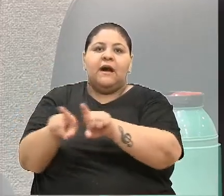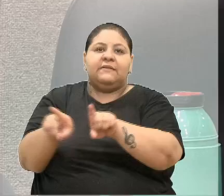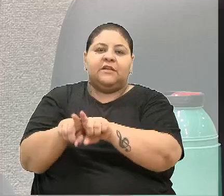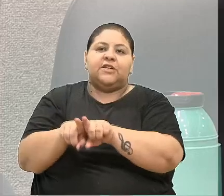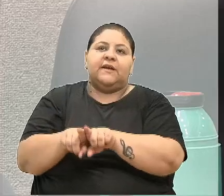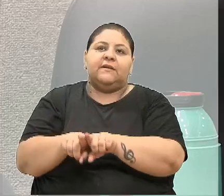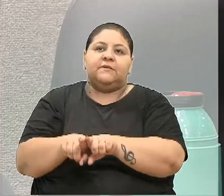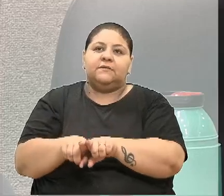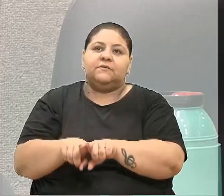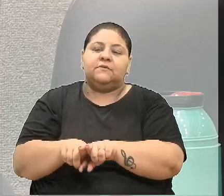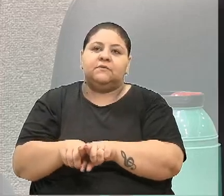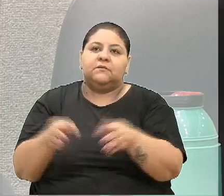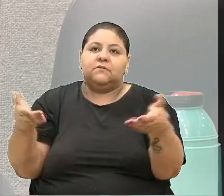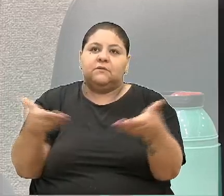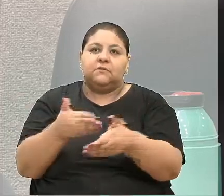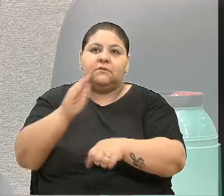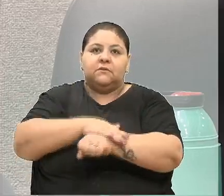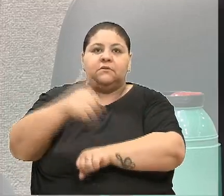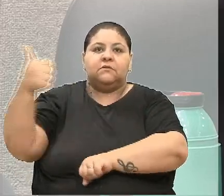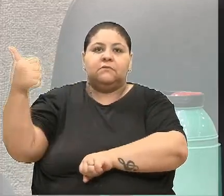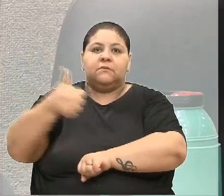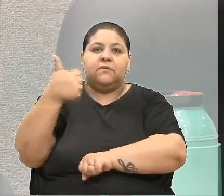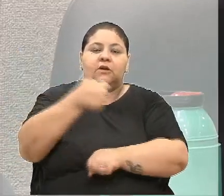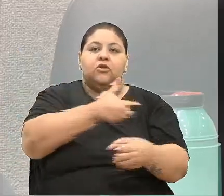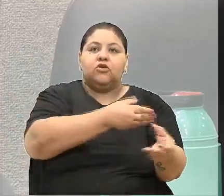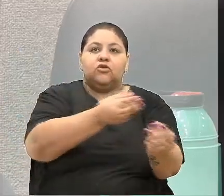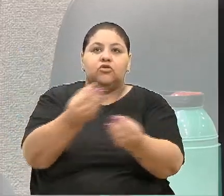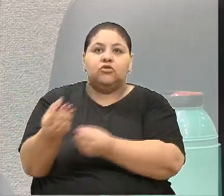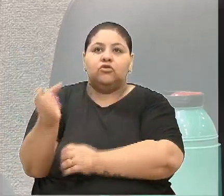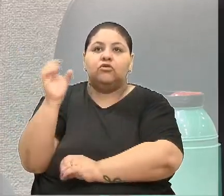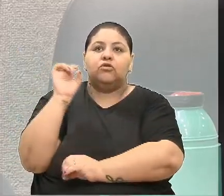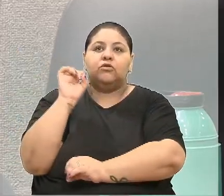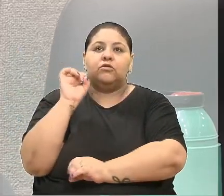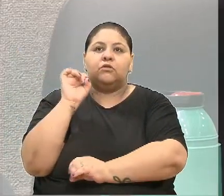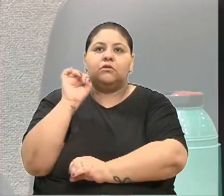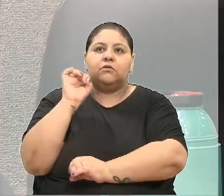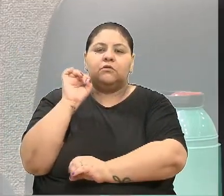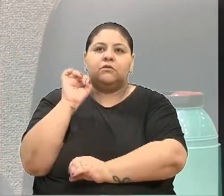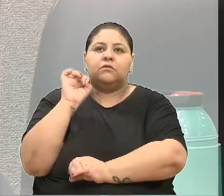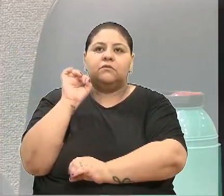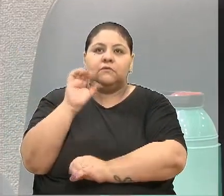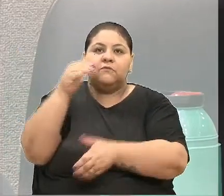esse seja o primeiro de muitos. Era isso. Votarei